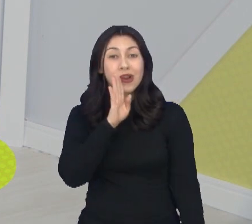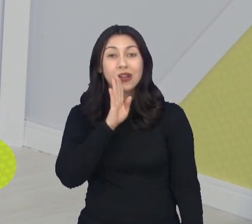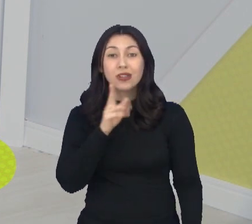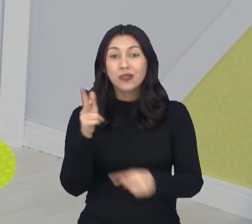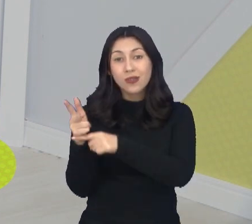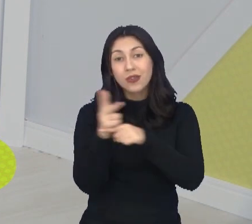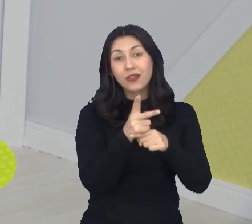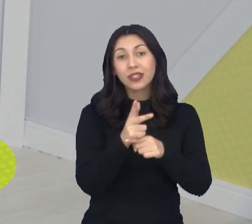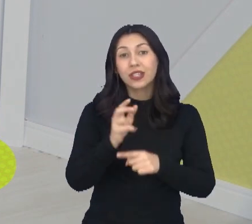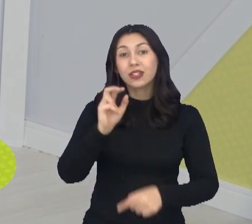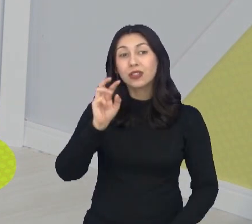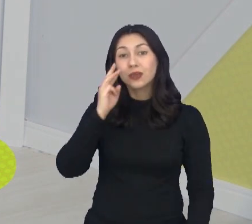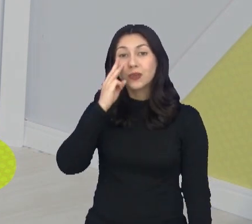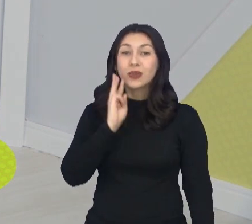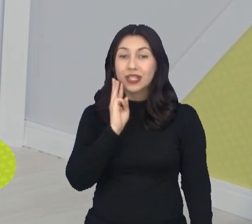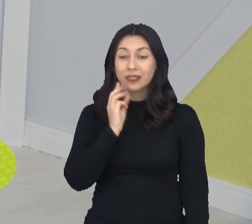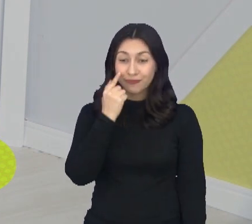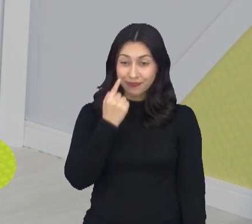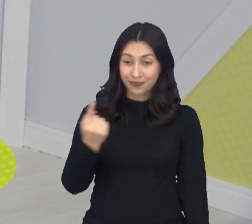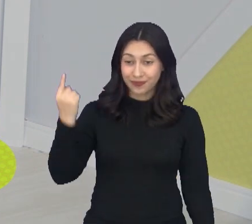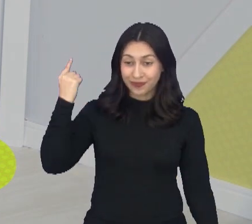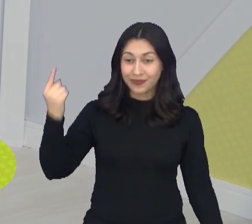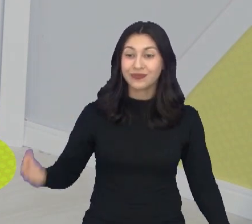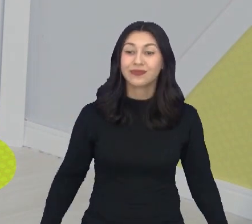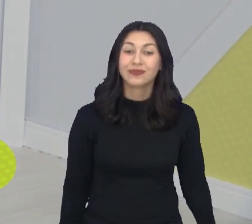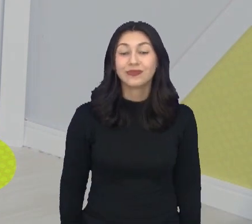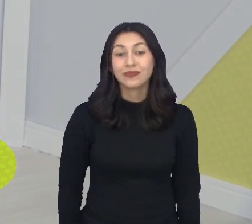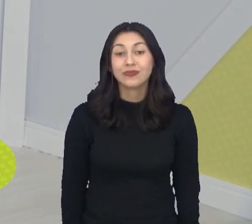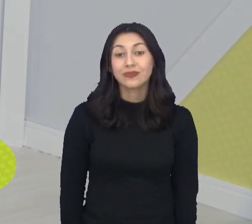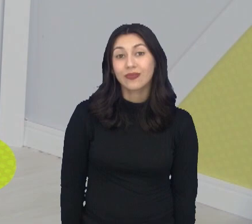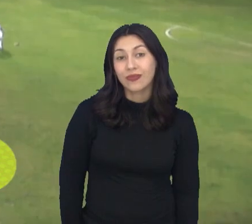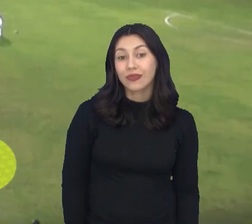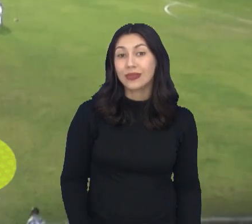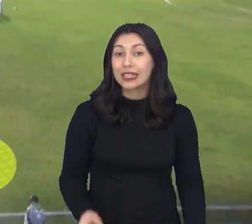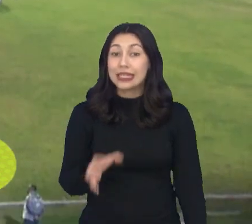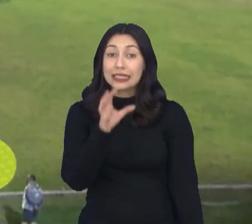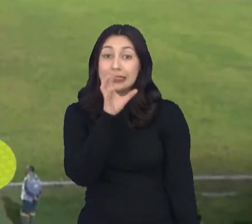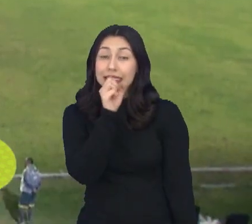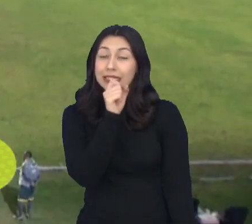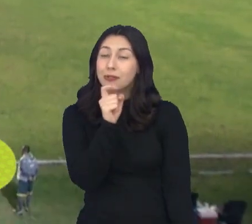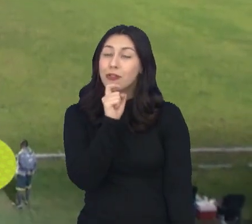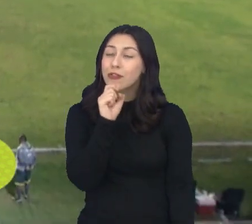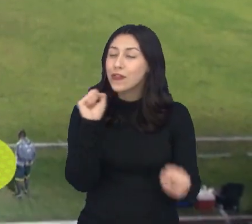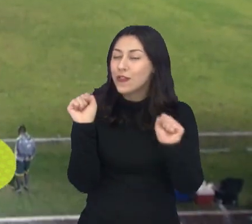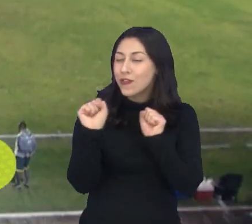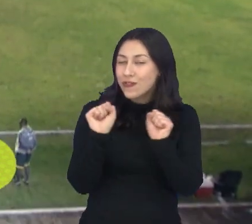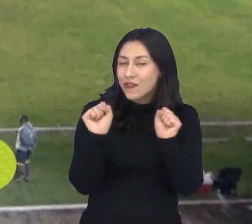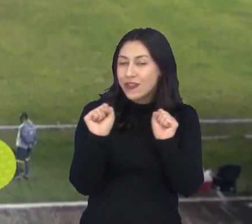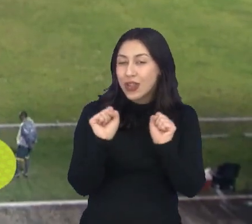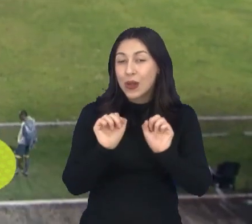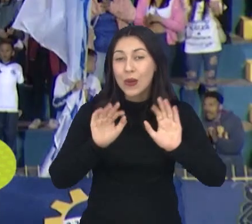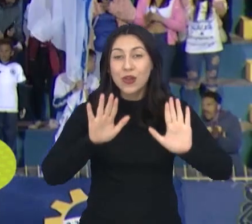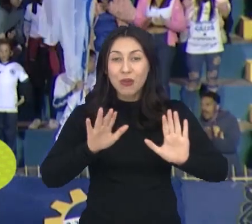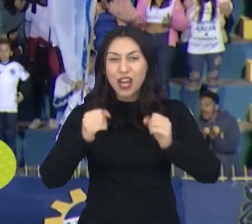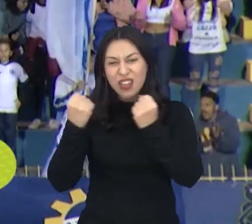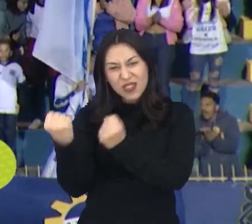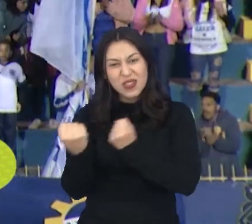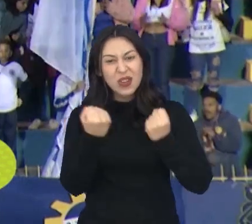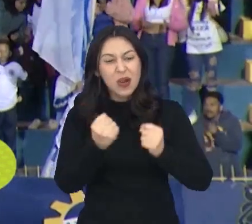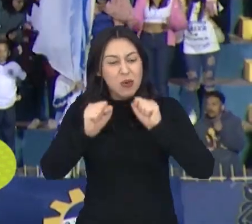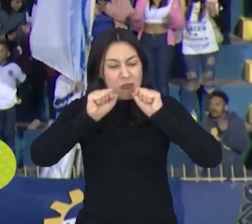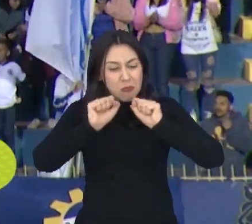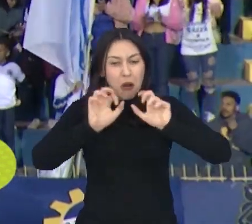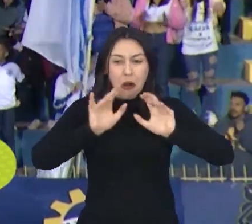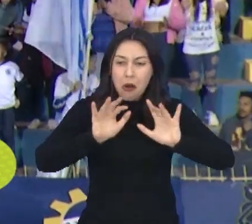William Almeida. Solta, Matheus! Para esquentar o sábado frio e chuvoso, o torcedor da Águia do Vale foi até